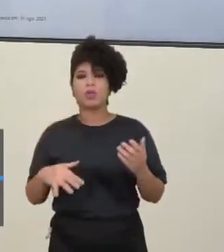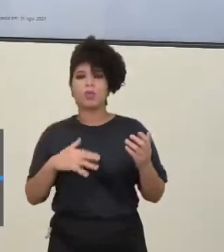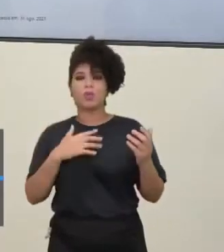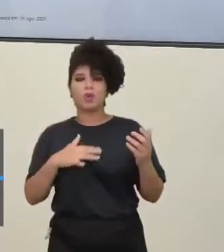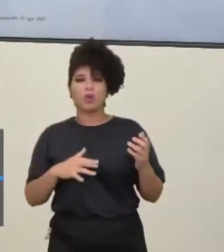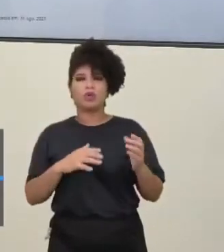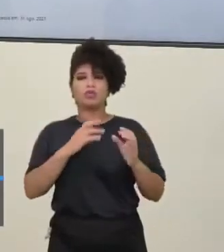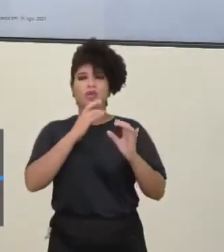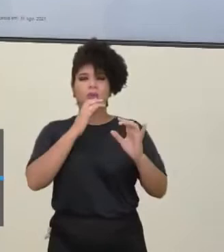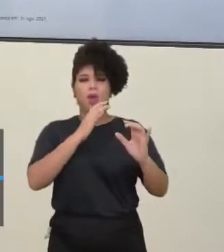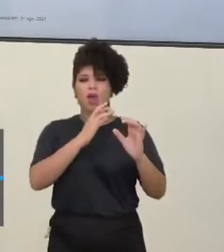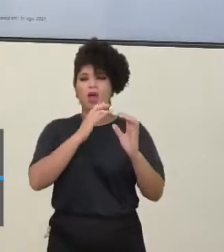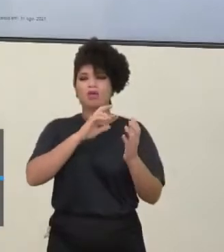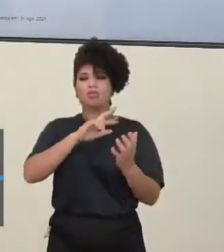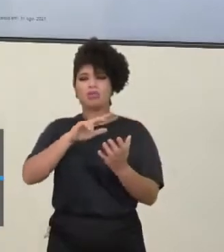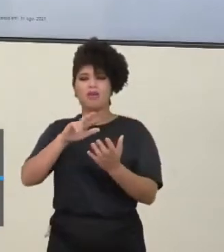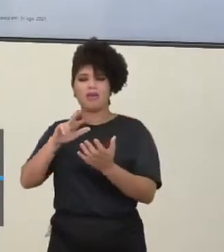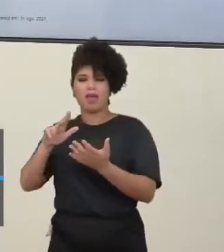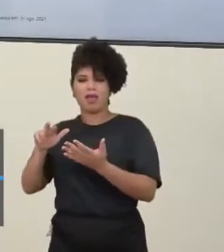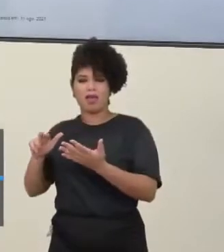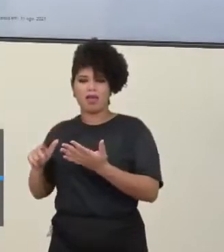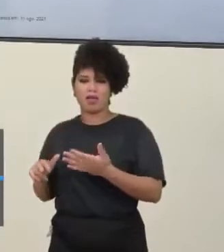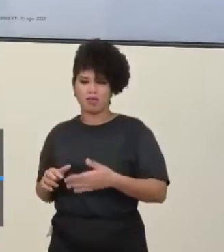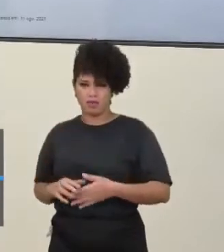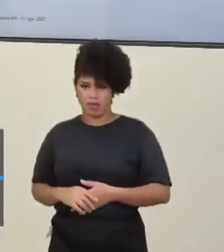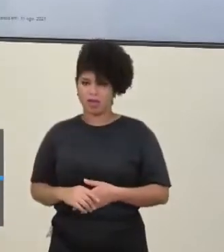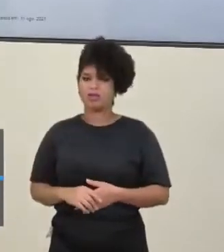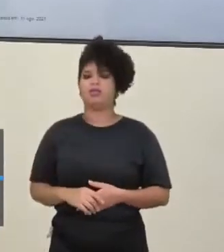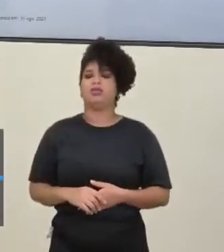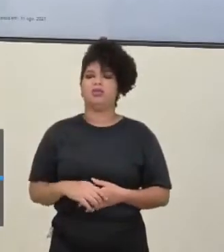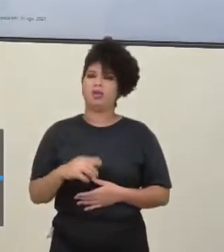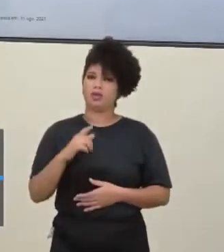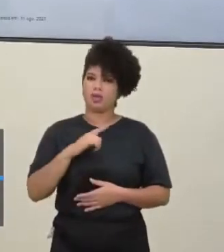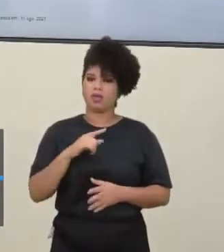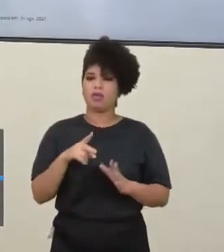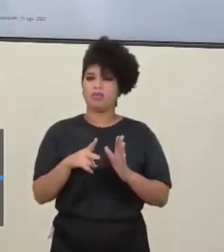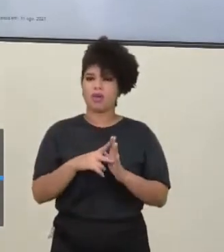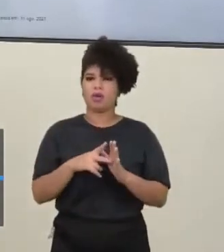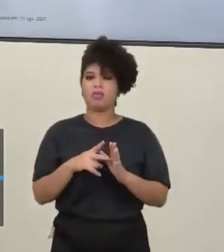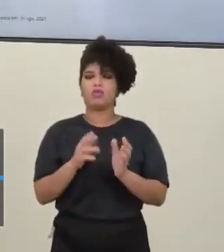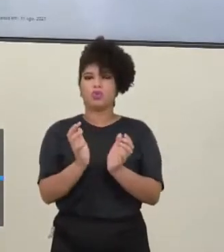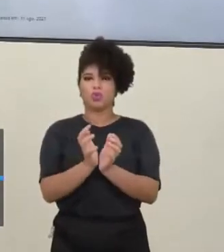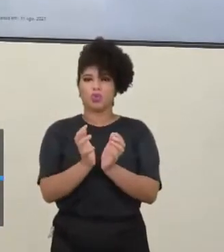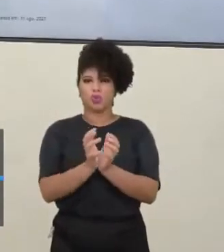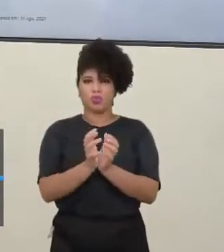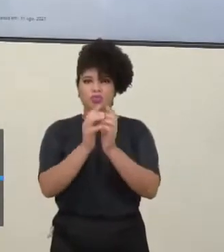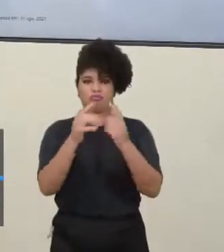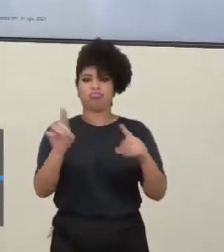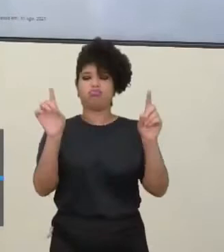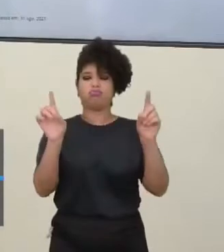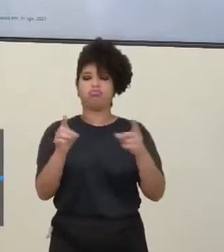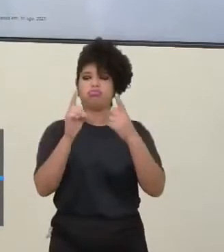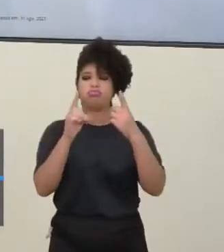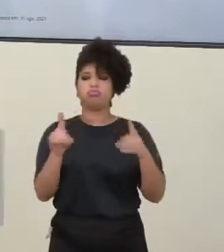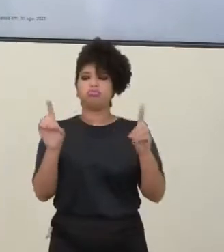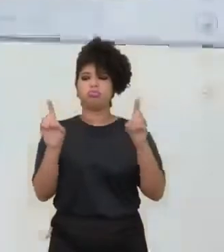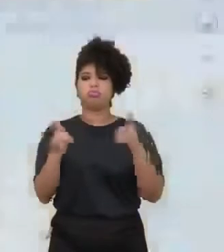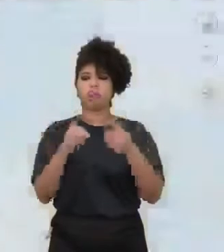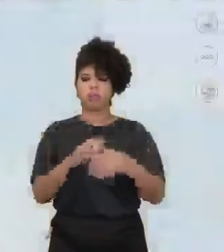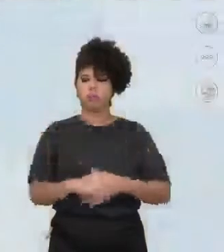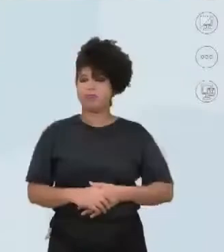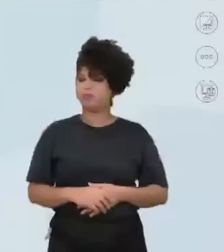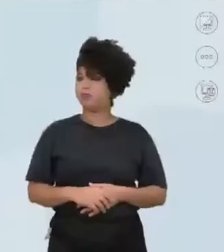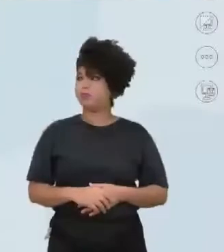aí especificamente mais com a música sinfônica ou a música de orquestra, tá? E nós temos ainda, né, os músicos